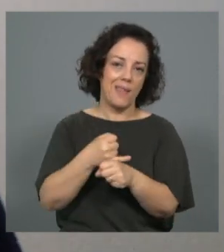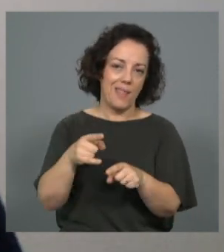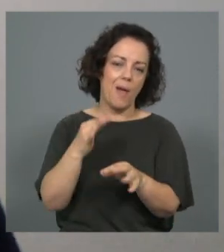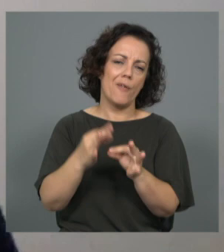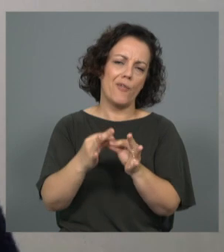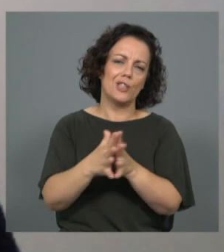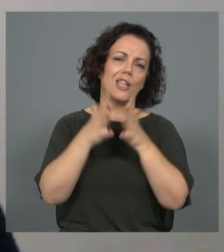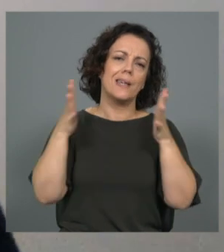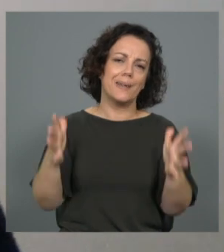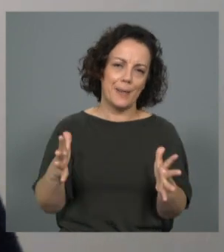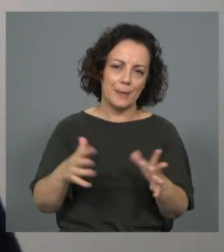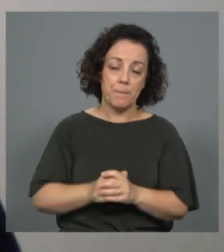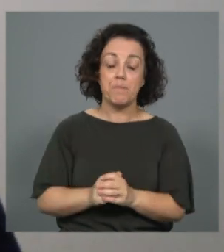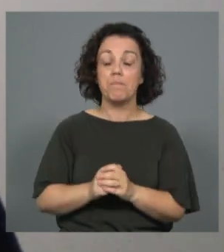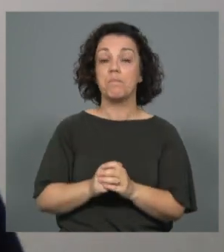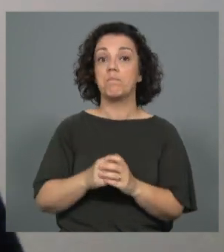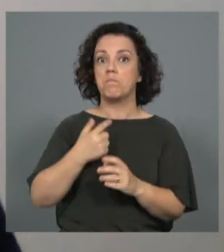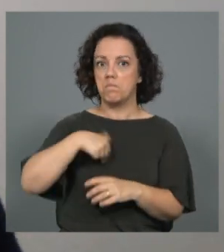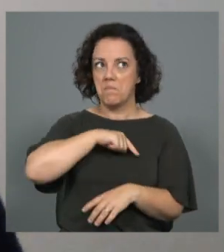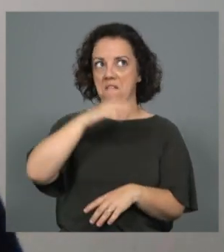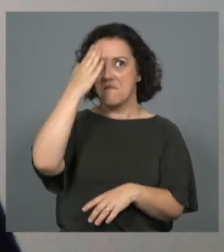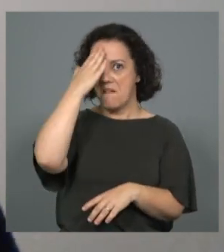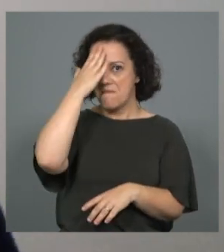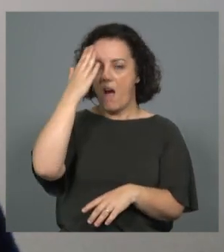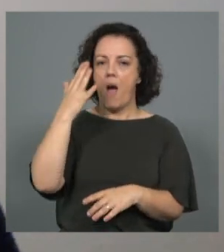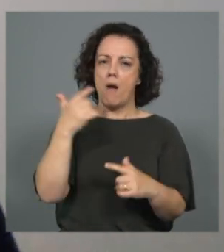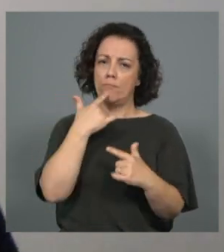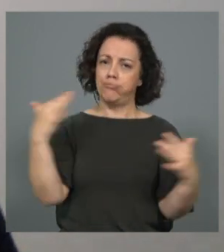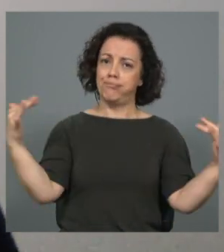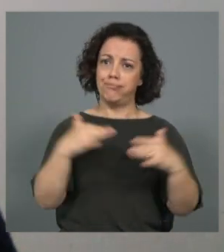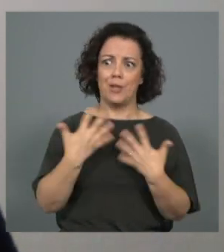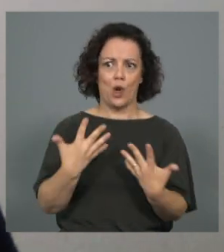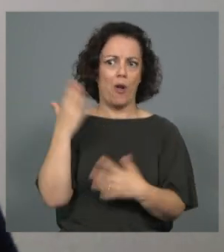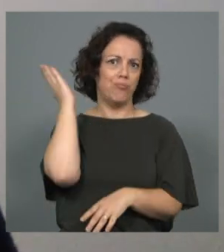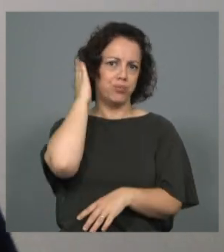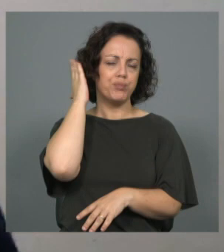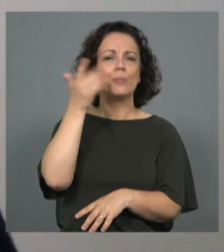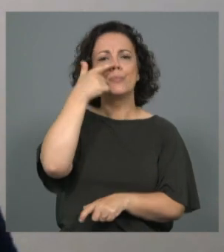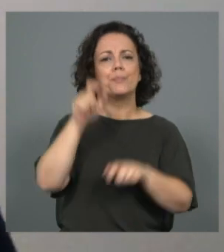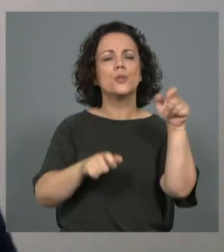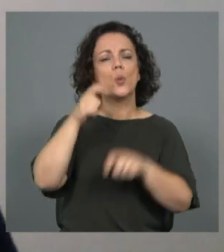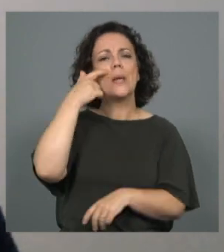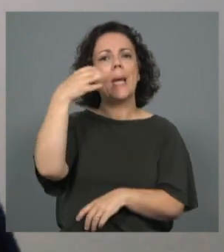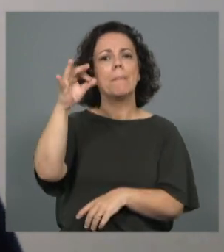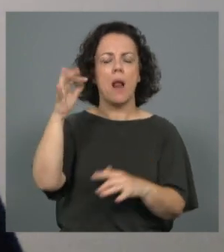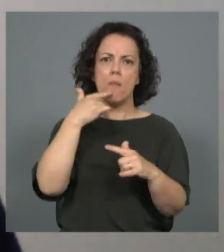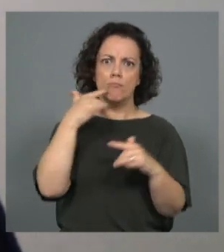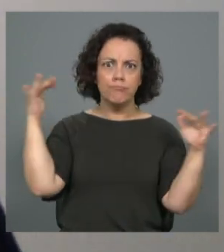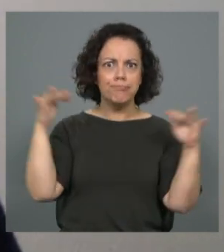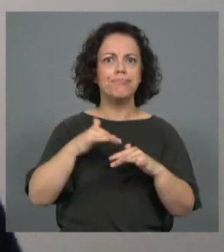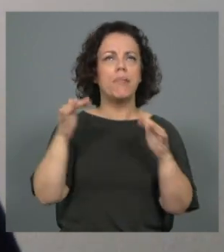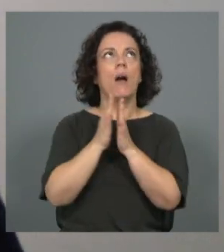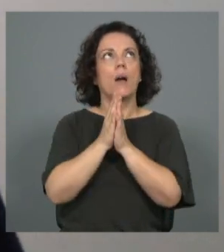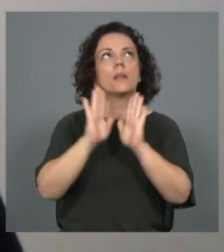grandiosa. Esperamos muita gente, os nossos imigrantes já estão a chegar e estão a chegar em quantidades grandes, graças a